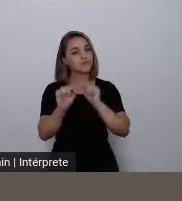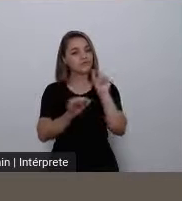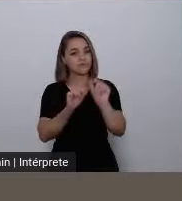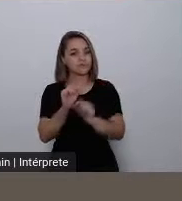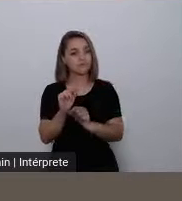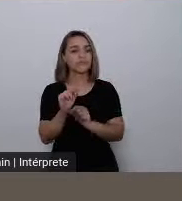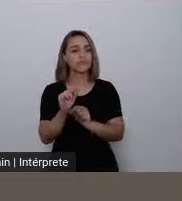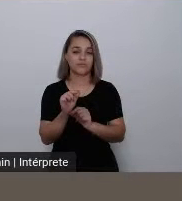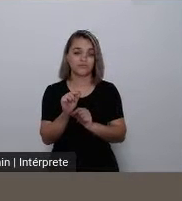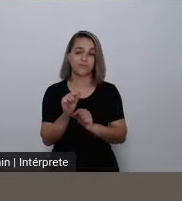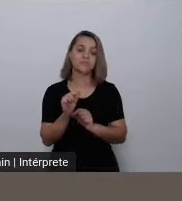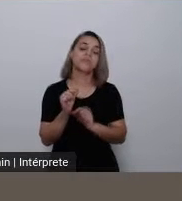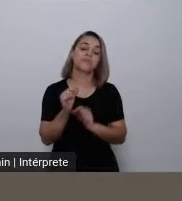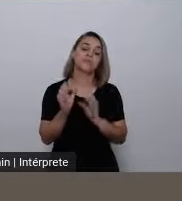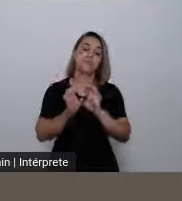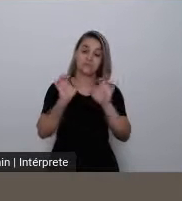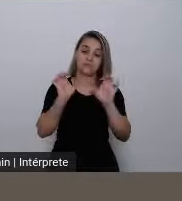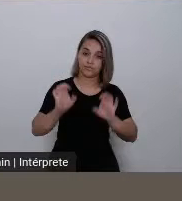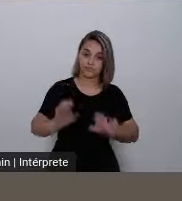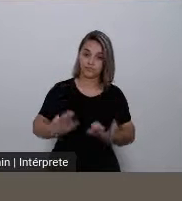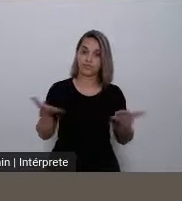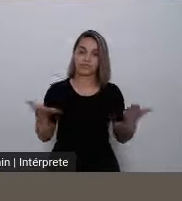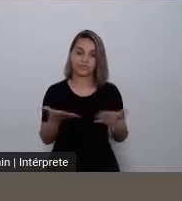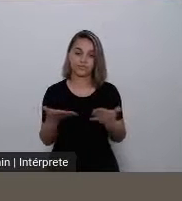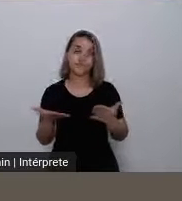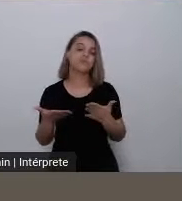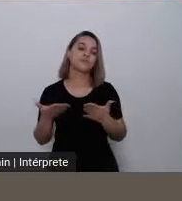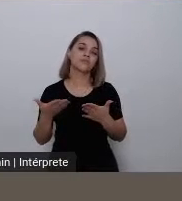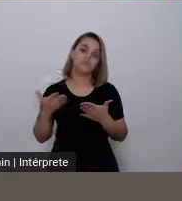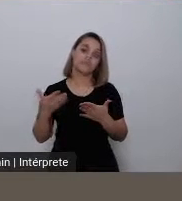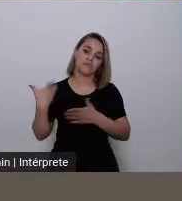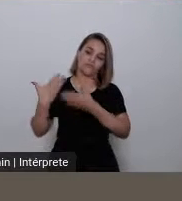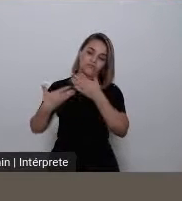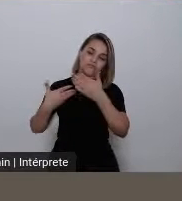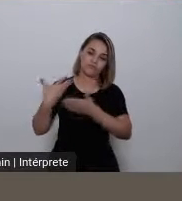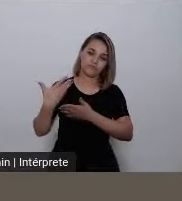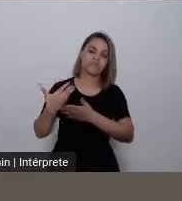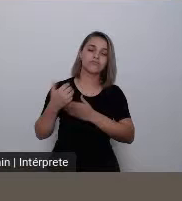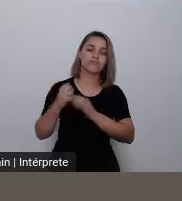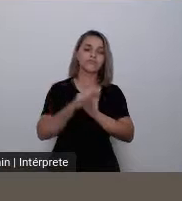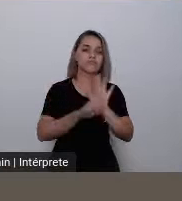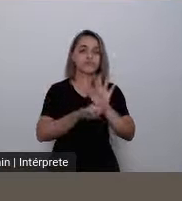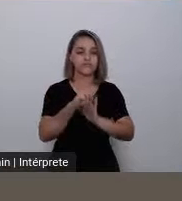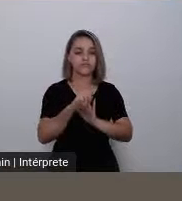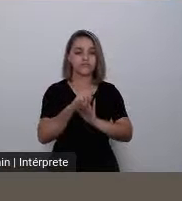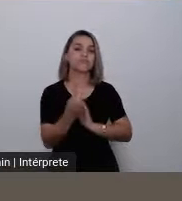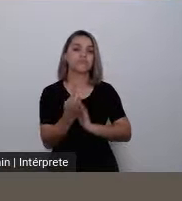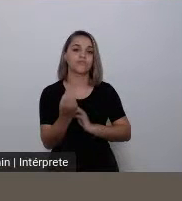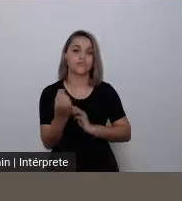das estruturas recentes, estabelecidas ao longo da segunda metade do século XX.